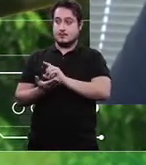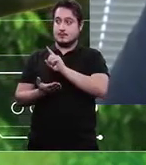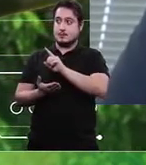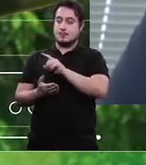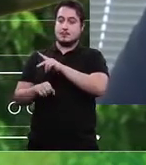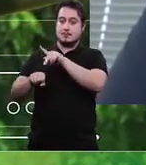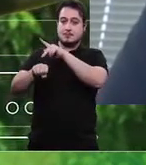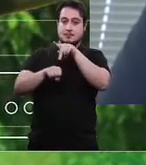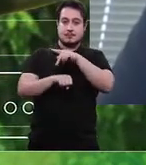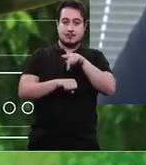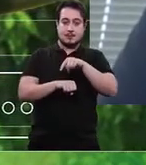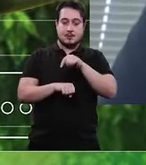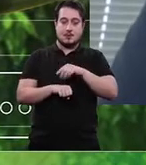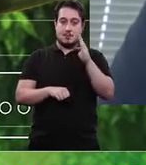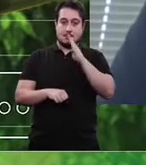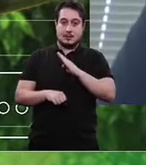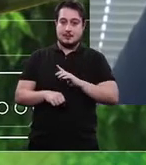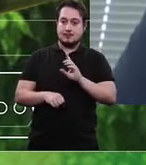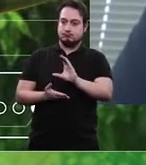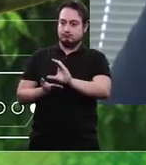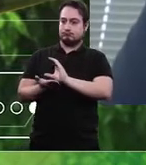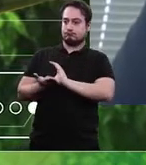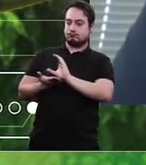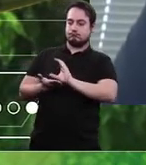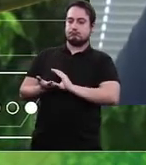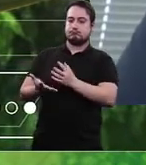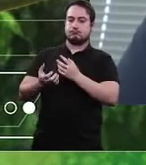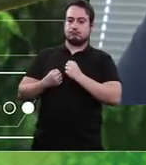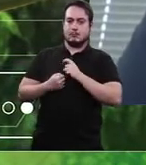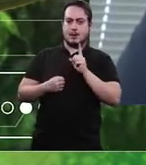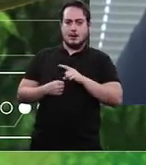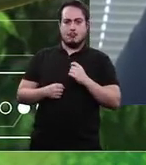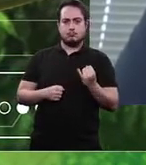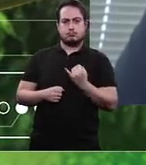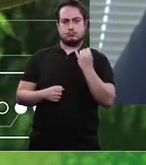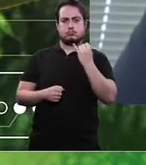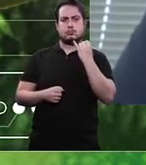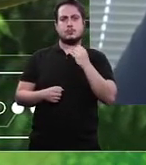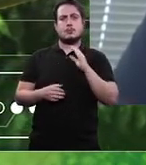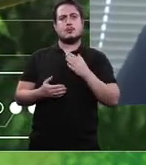o Brasil é uma grande potência de investimento estrangeiro direto. Nós somos hoje,